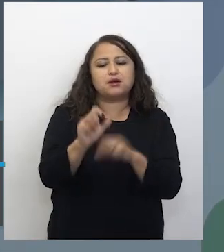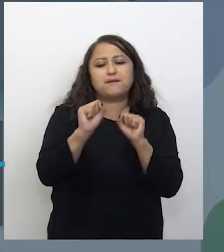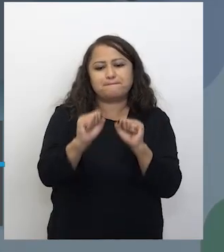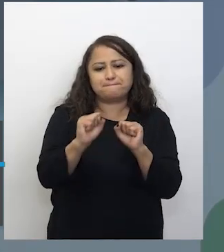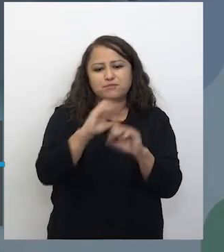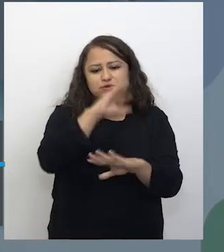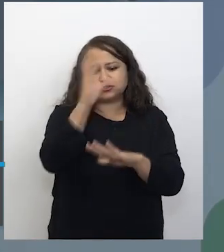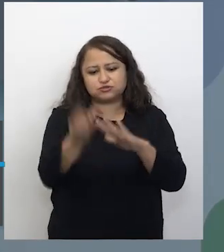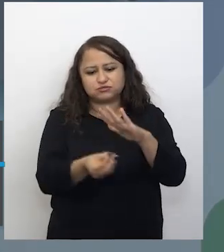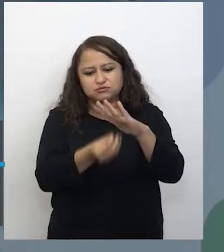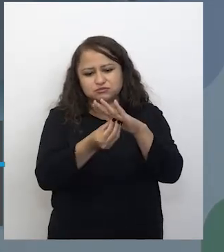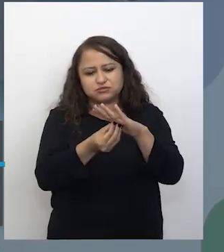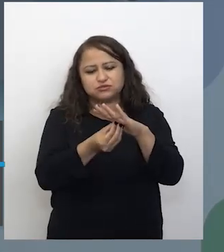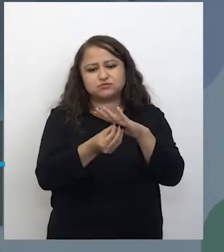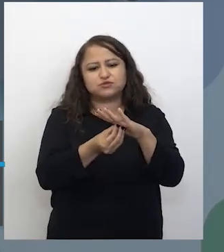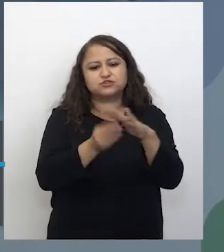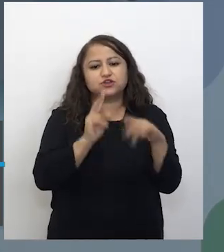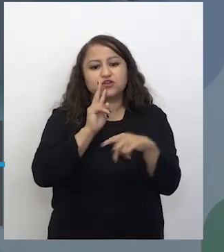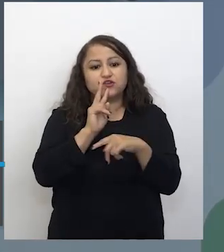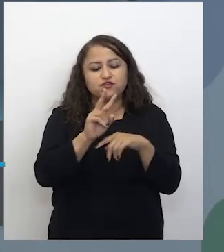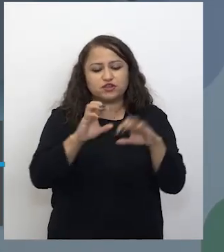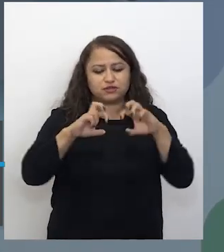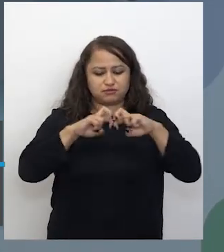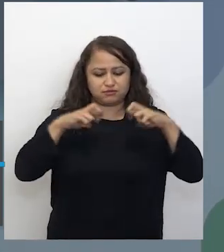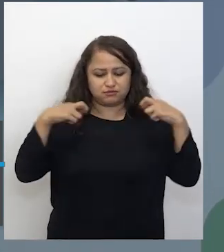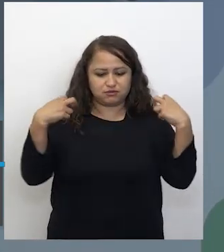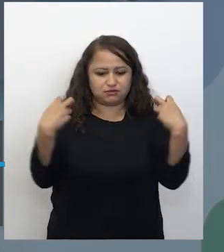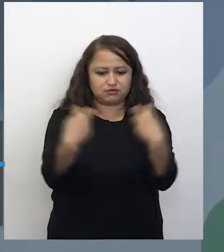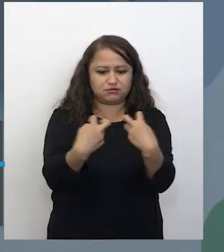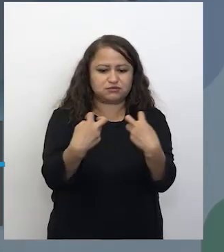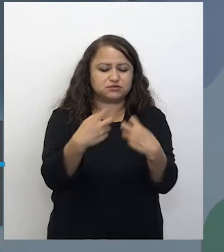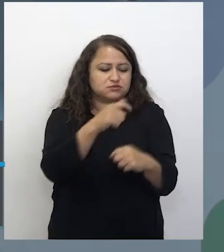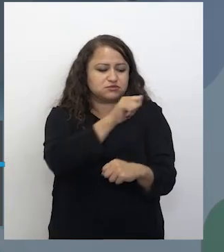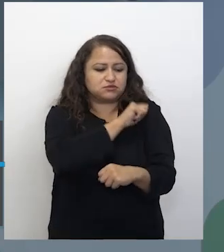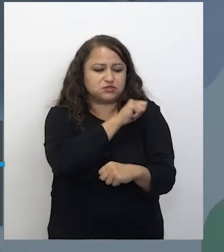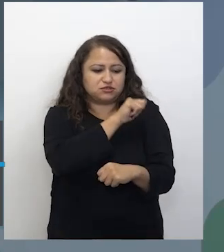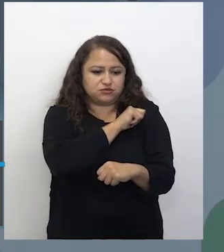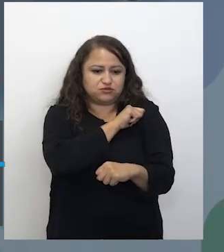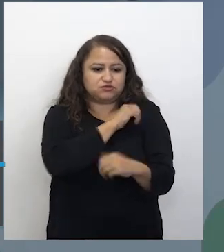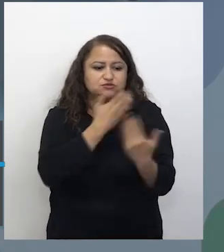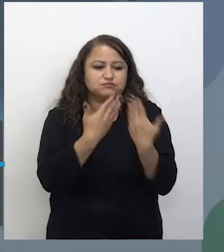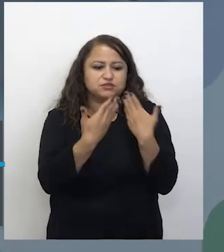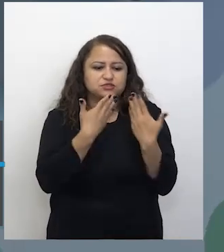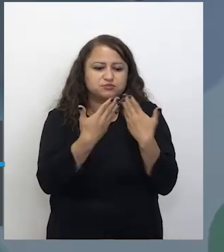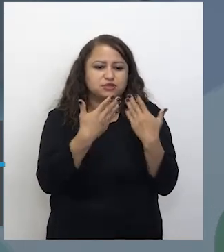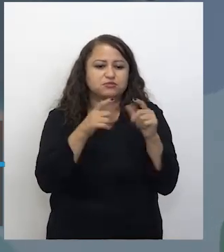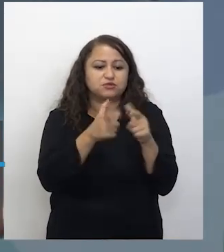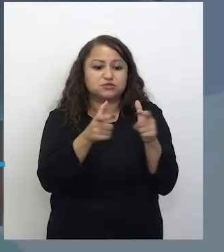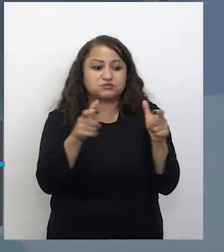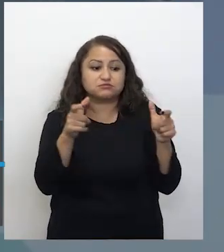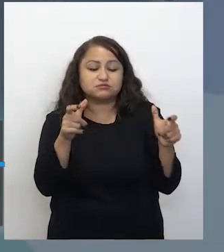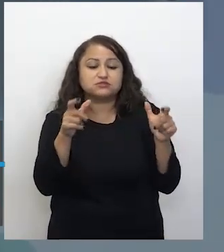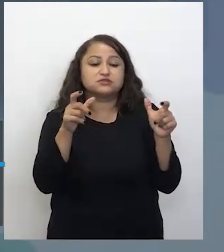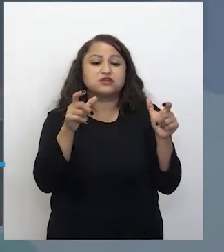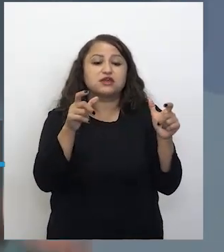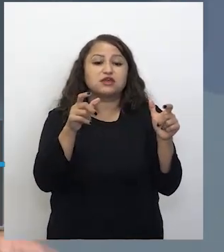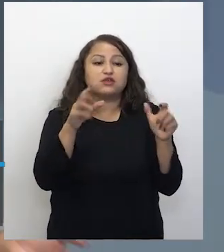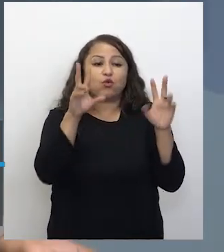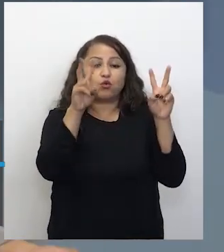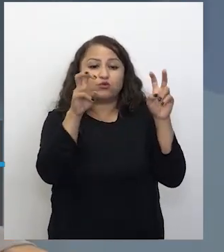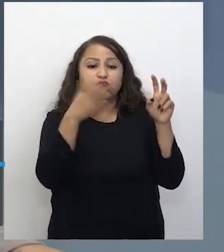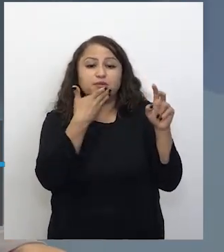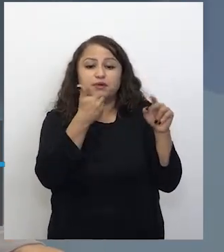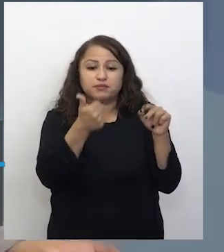né, algumas informações, fazer uma roda de conversa com os próprios alunos e engrandecer, alargar, né, o tema da